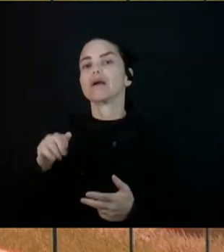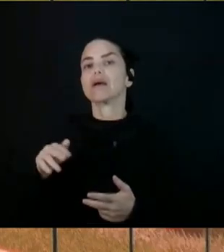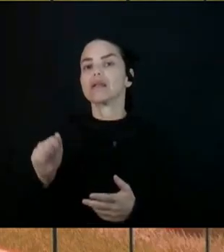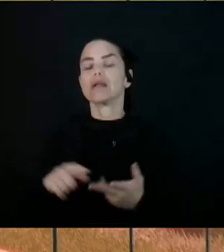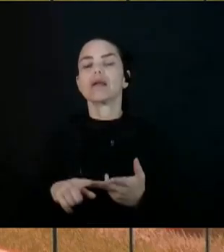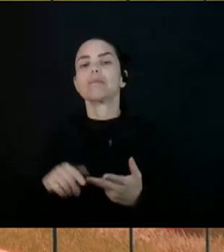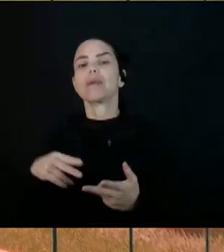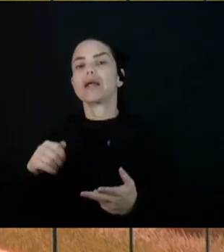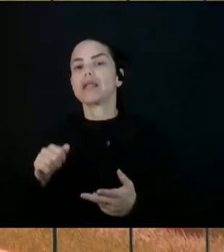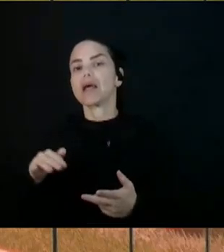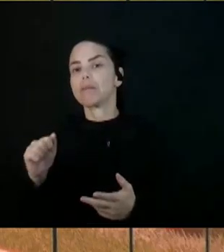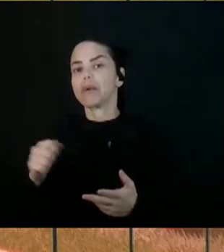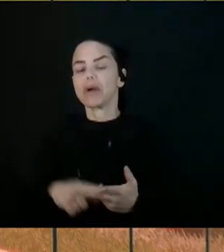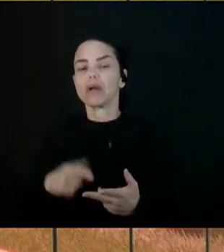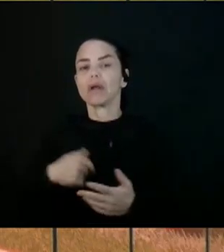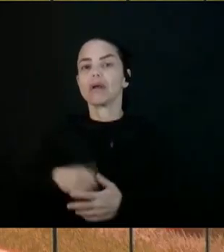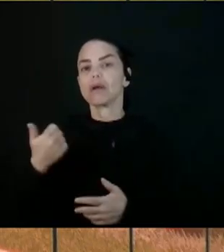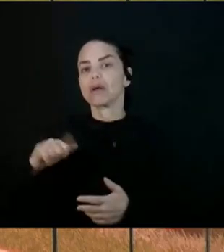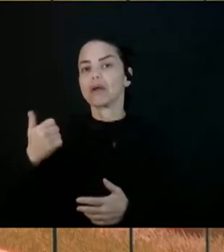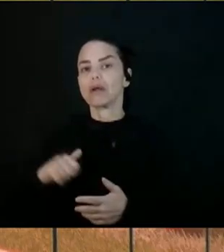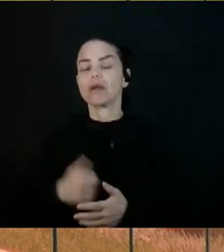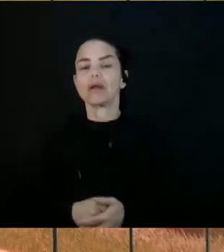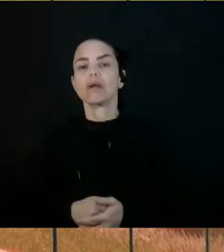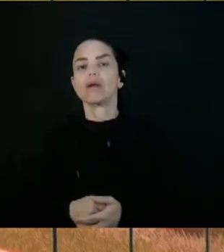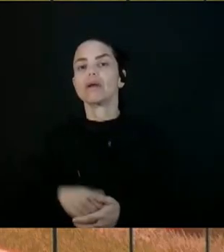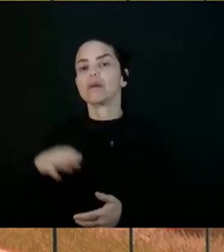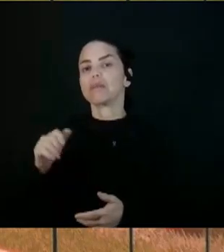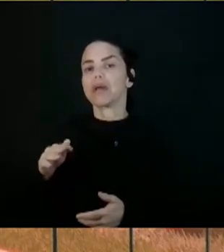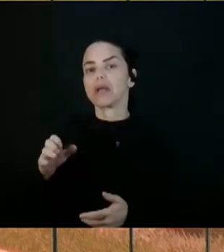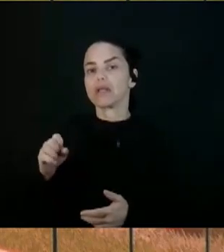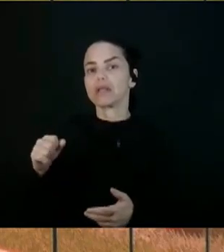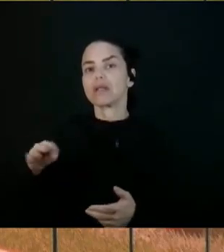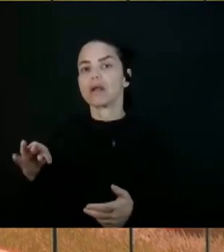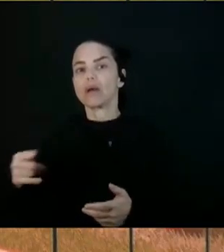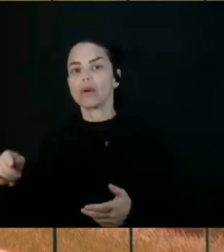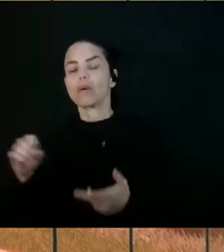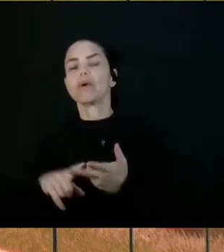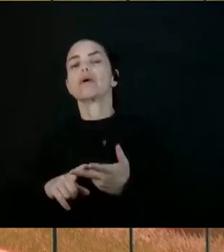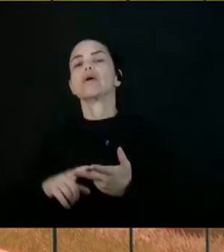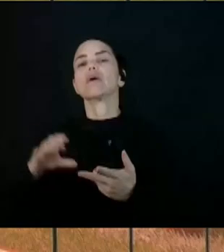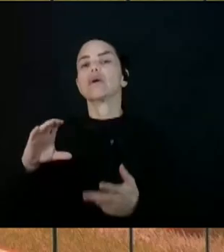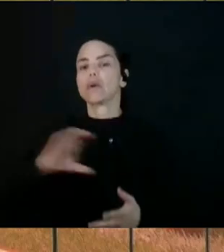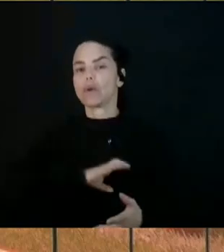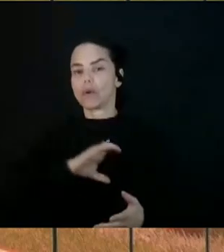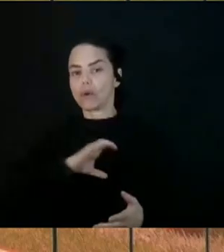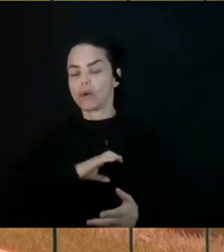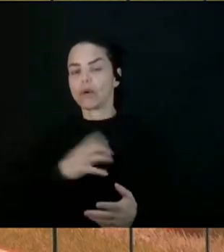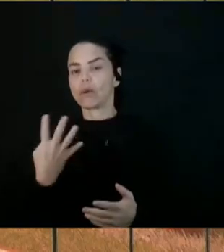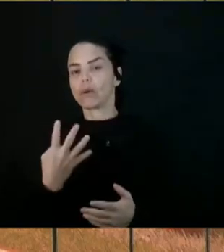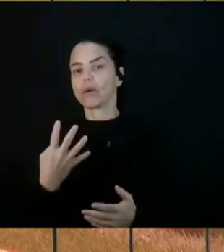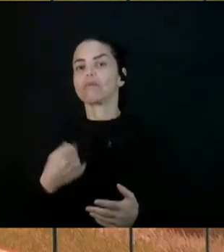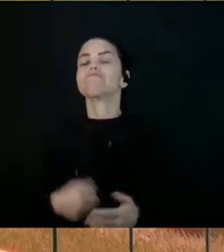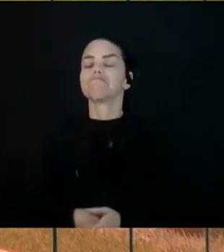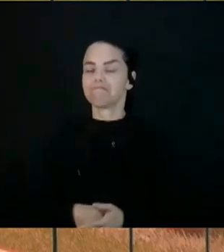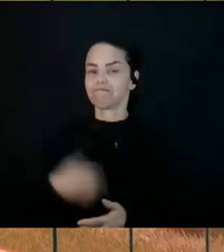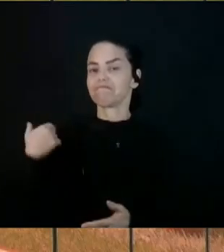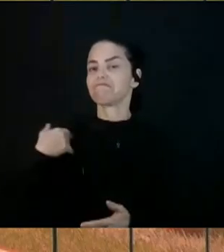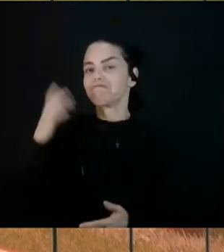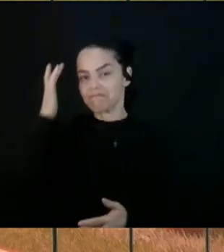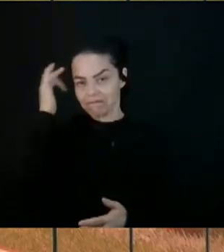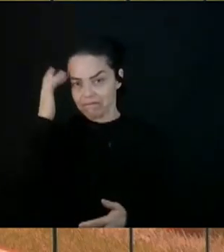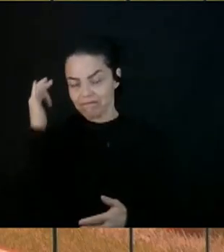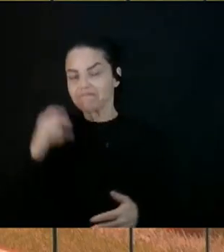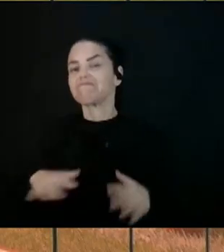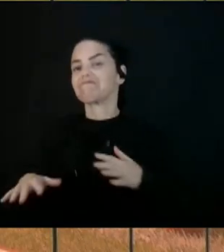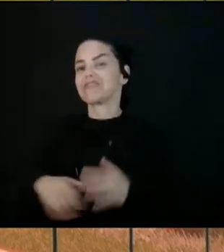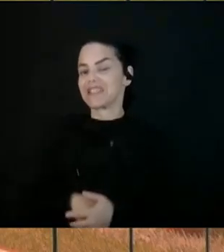horas da noite tem Uzbequistão e Colômbia. 4 partidas, e claro que amanhã a gente balança as